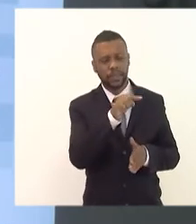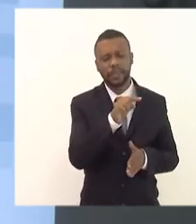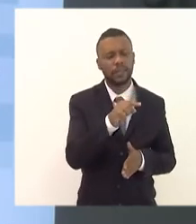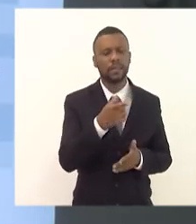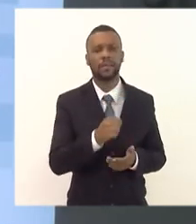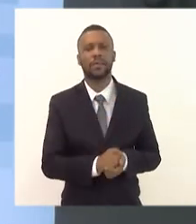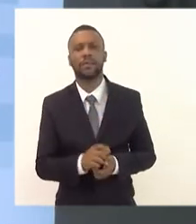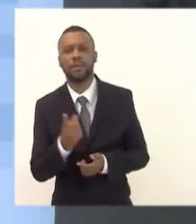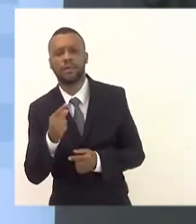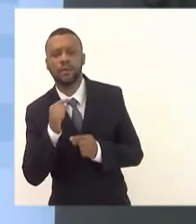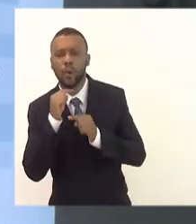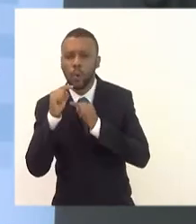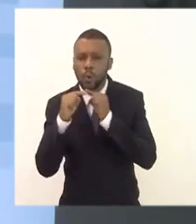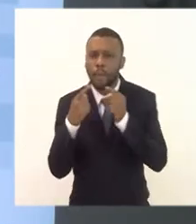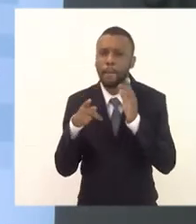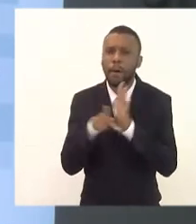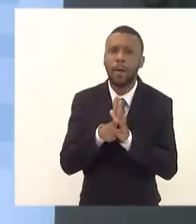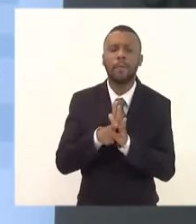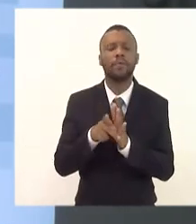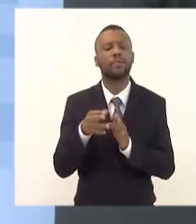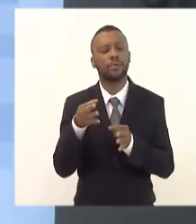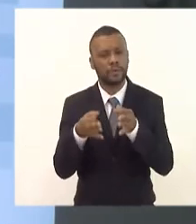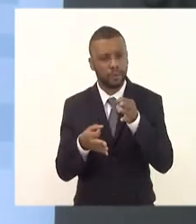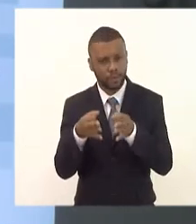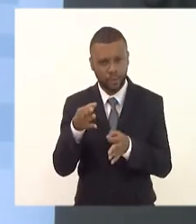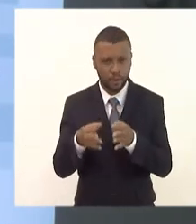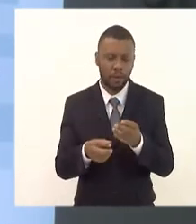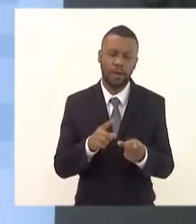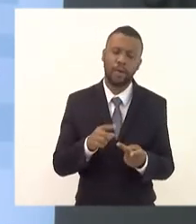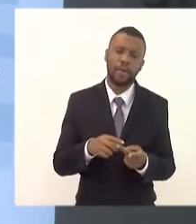isso foi um questionamento do tribunal, da PGE,